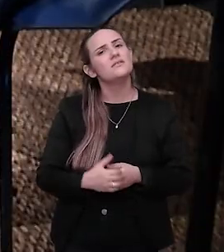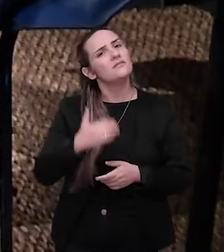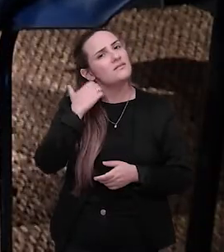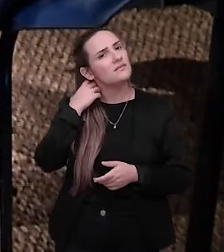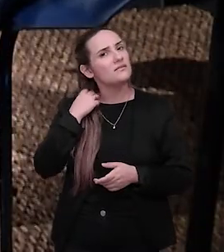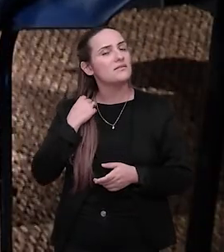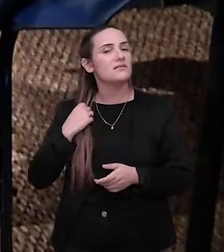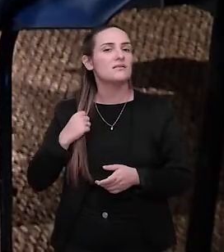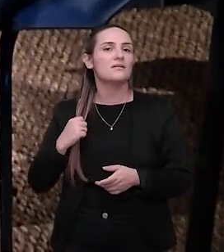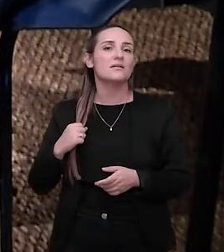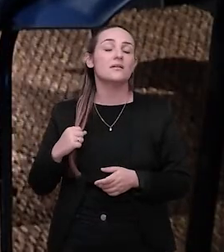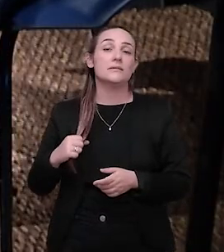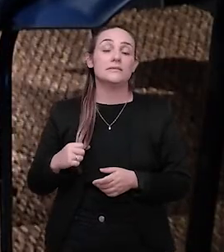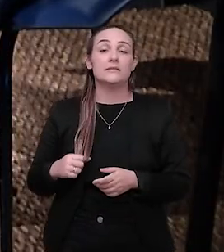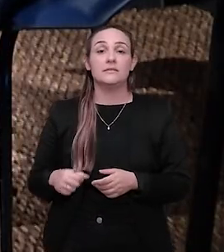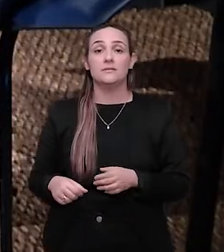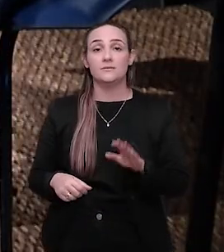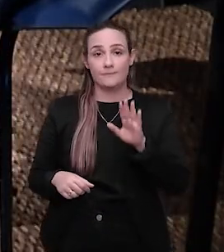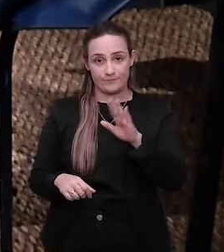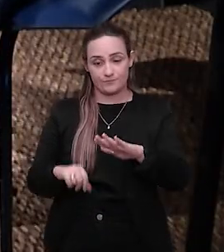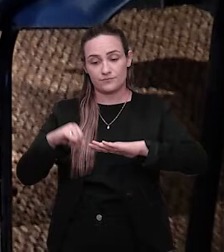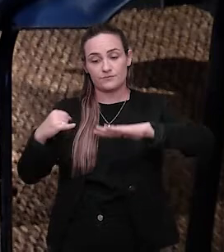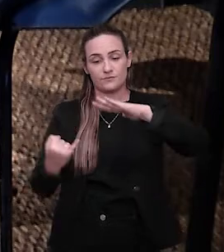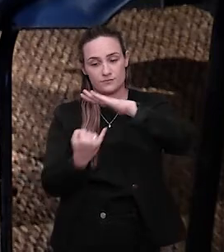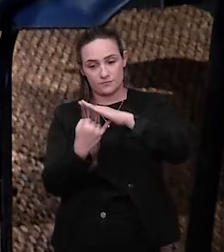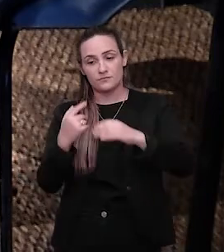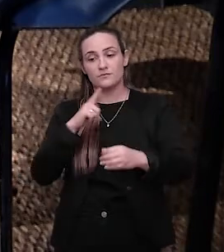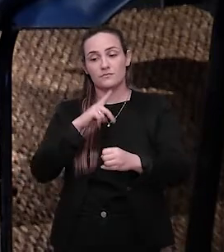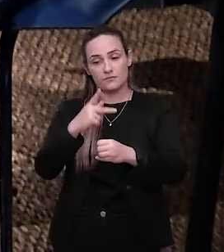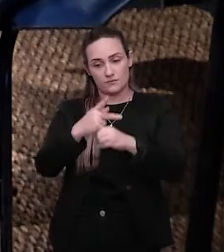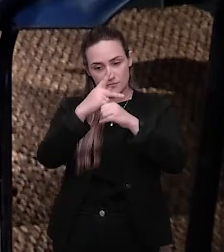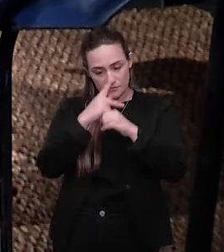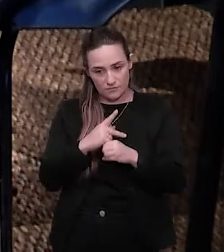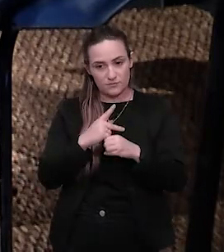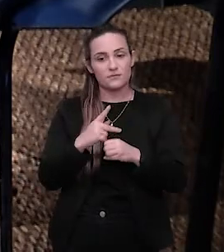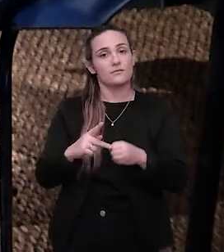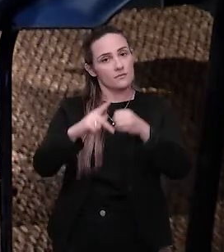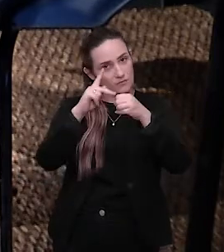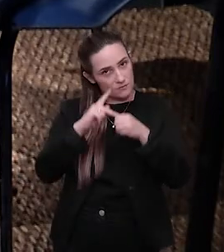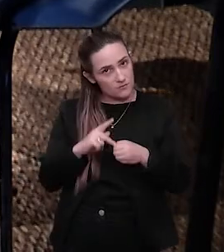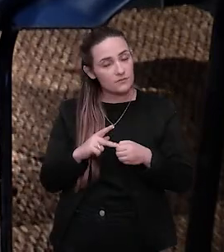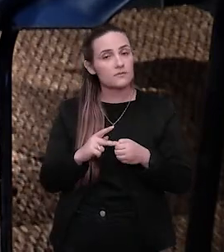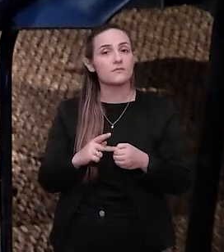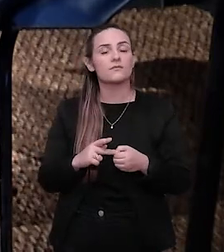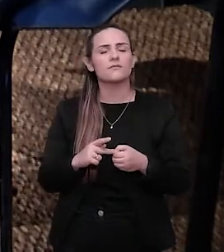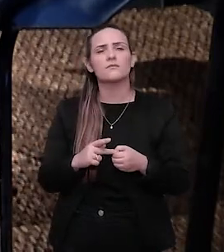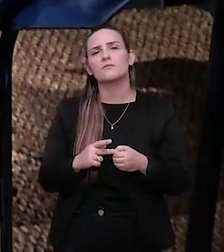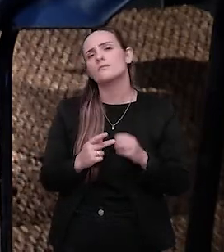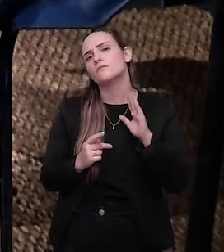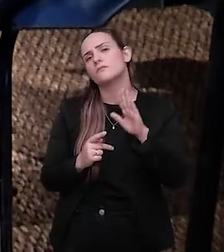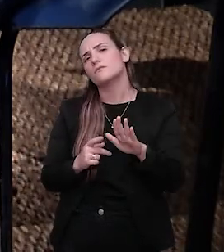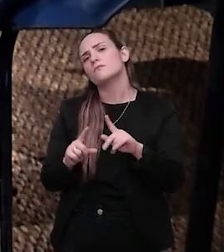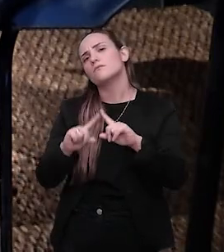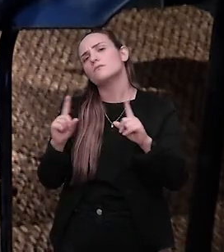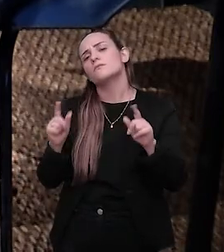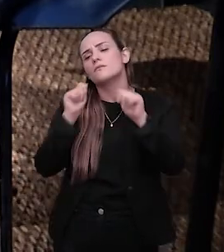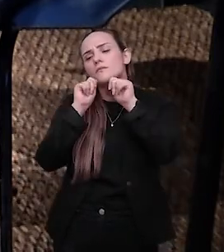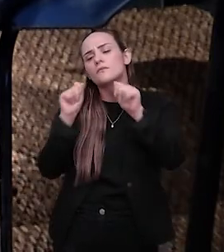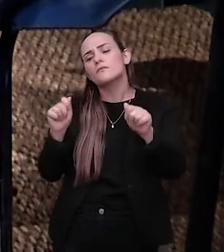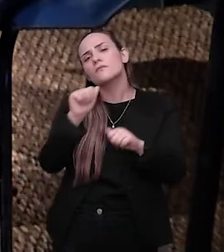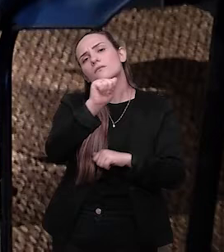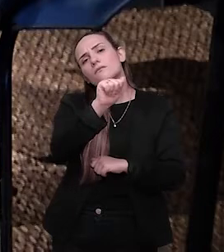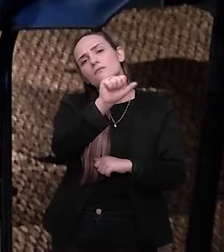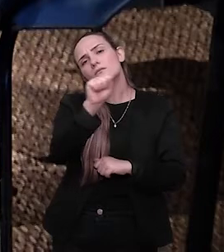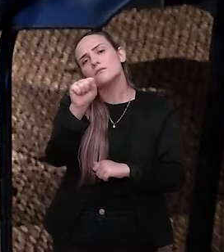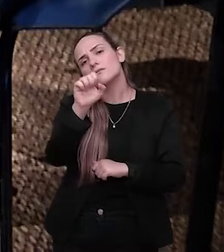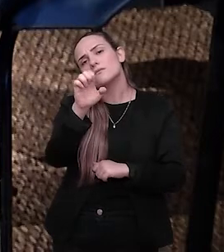gente sabe que a instituição tem os procuradores, as procuradoras, o promotor, a promotora, e a questão da assessoria? Porque eu me lembro, há muito tempo